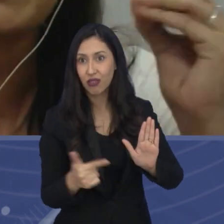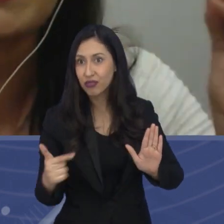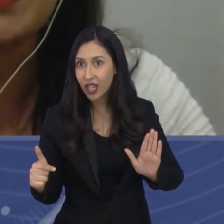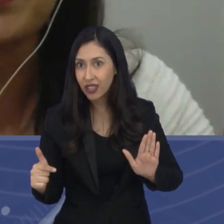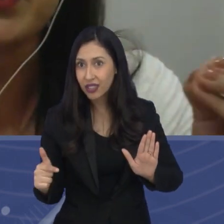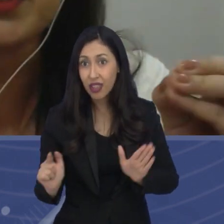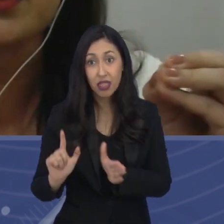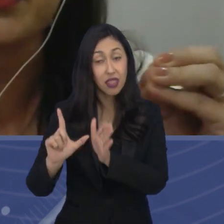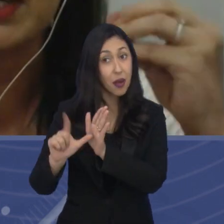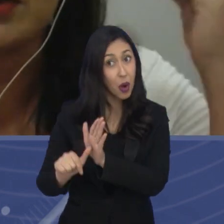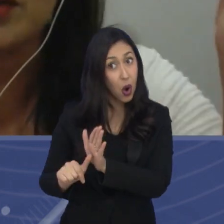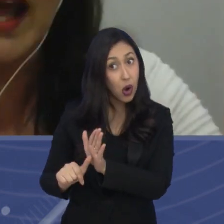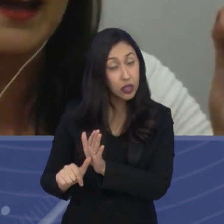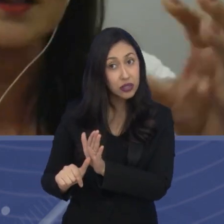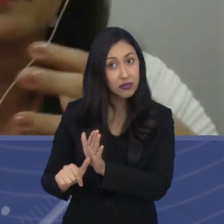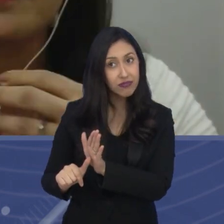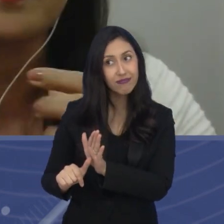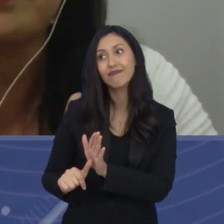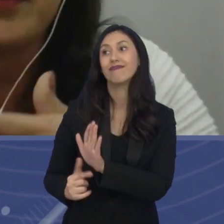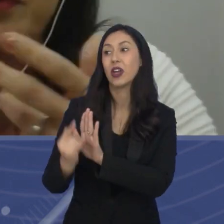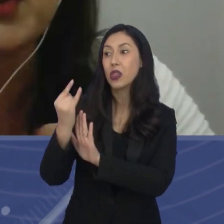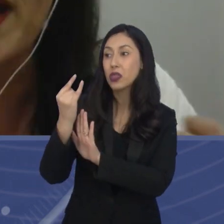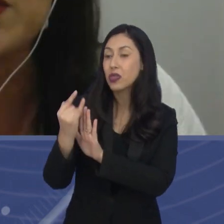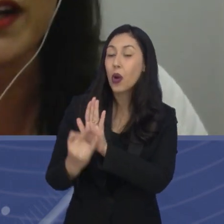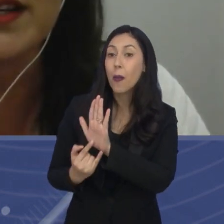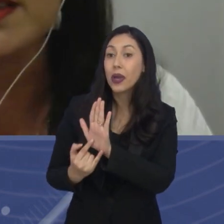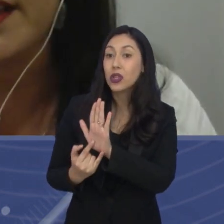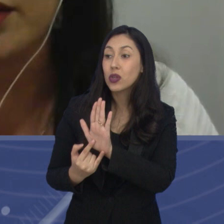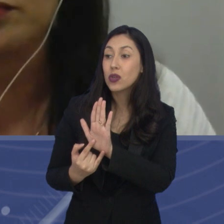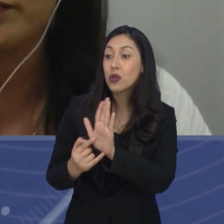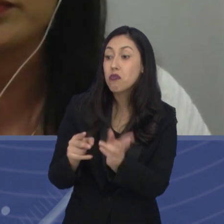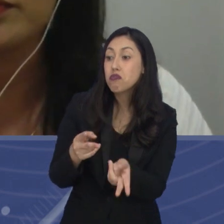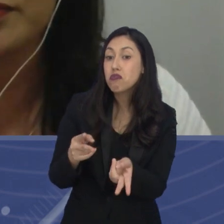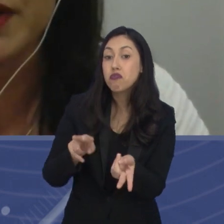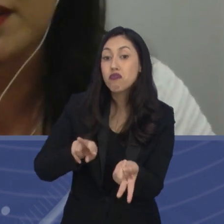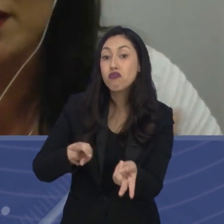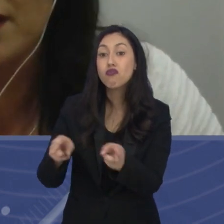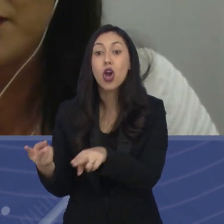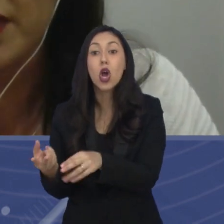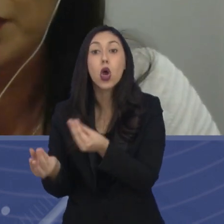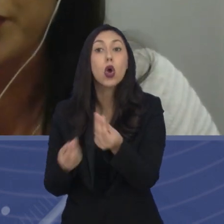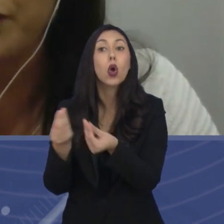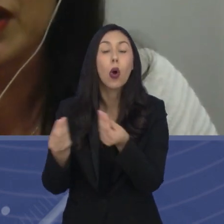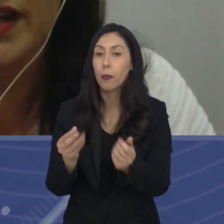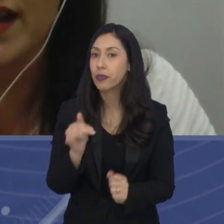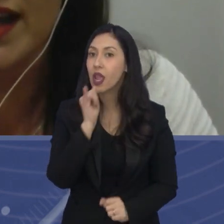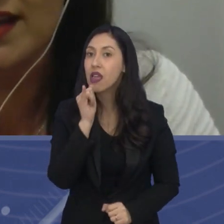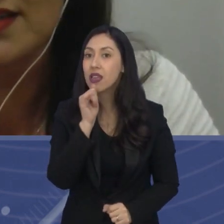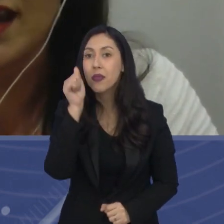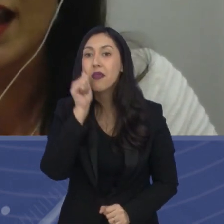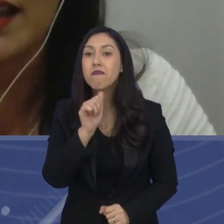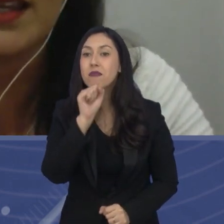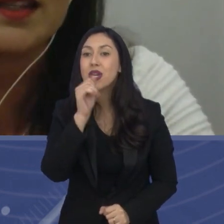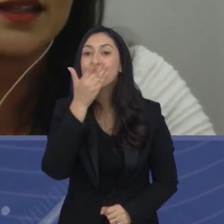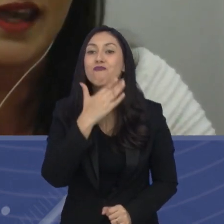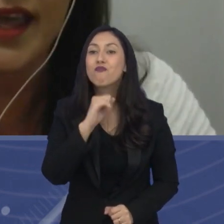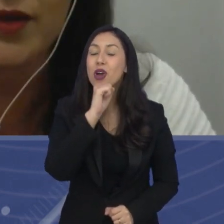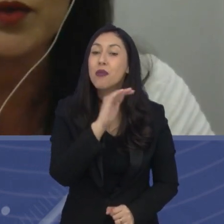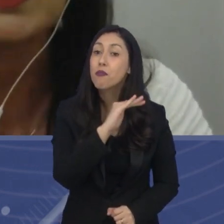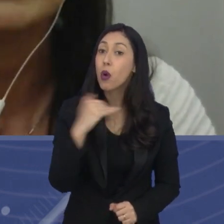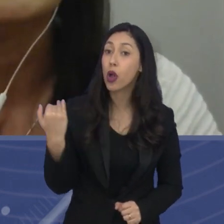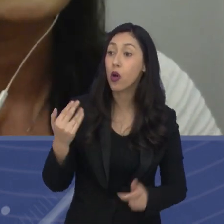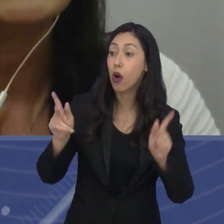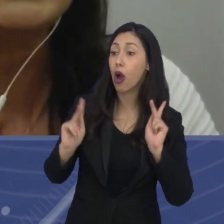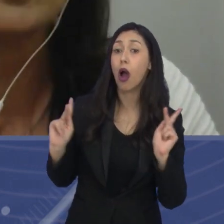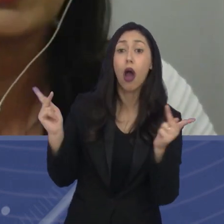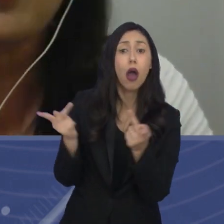de transferir para o seu filho lá, os pais faleceram, precisa transferir para o filho aquela casa lá, aquele